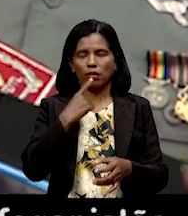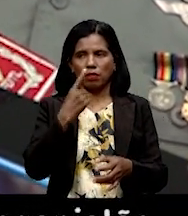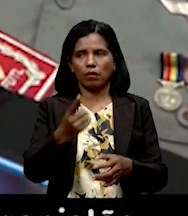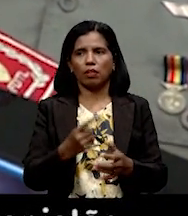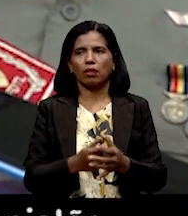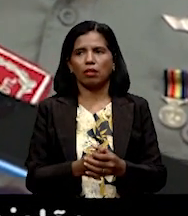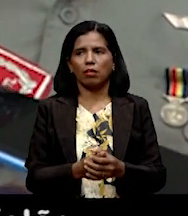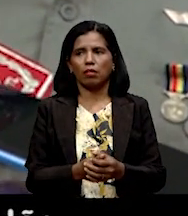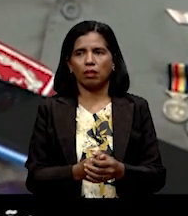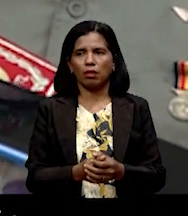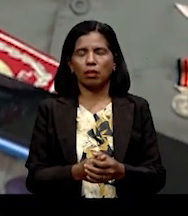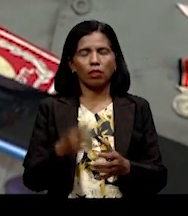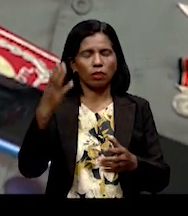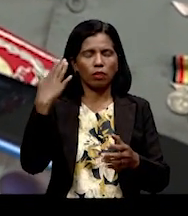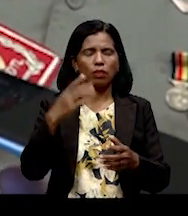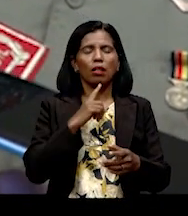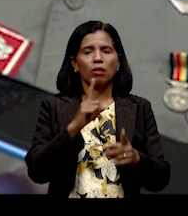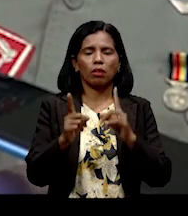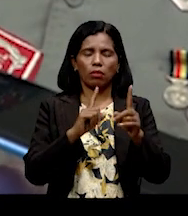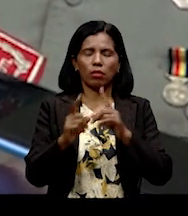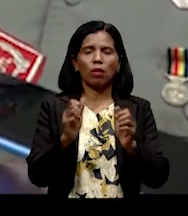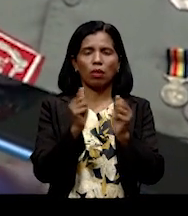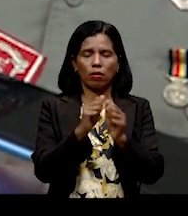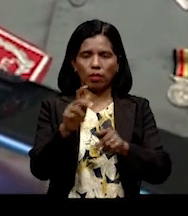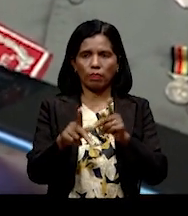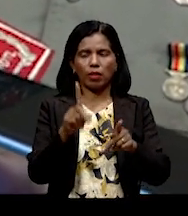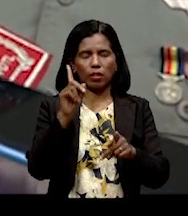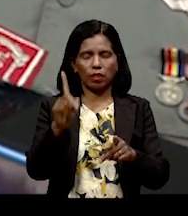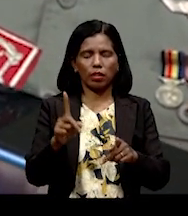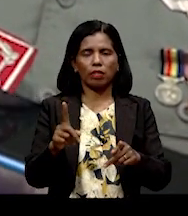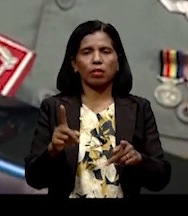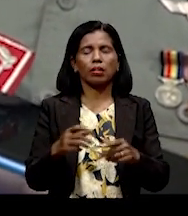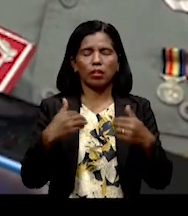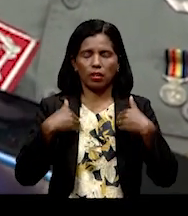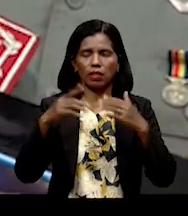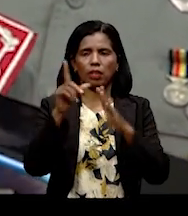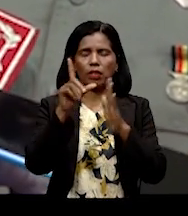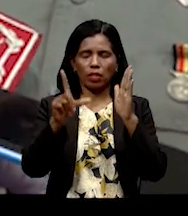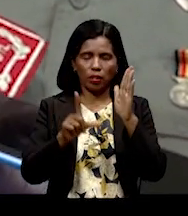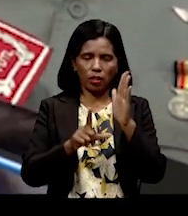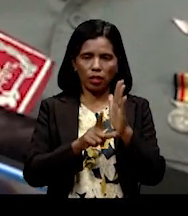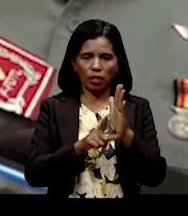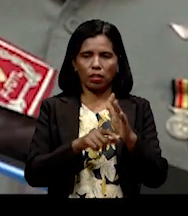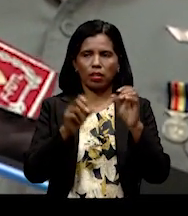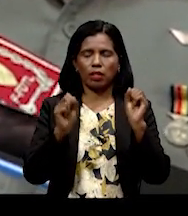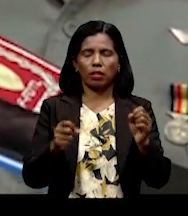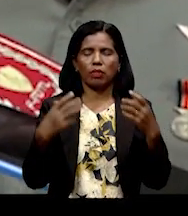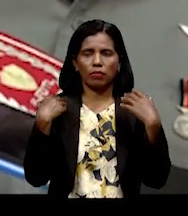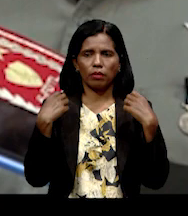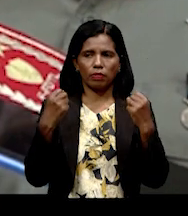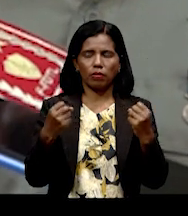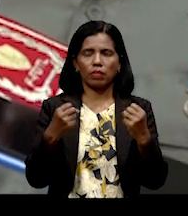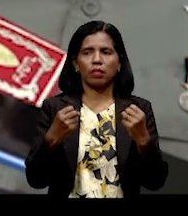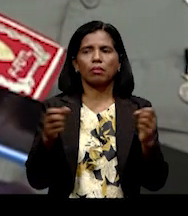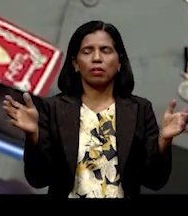fomos ao lado do crimento da Maíra, quando ela fomos à Constituição, mas não é que tem força, tem que ver que Kikoa,